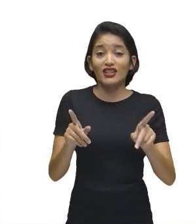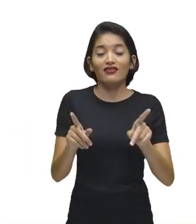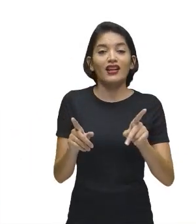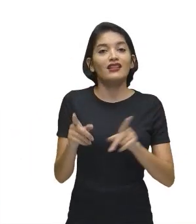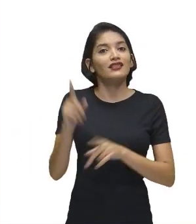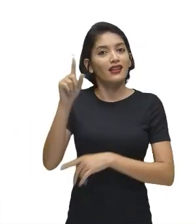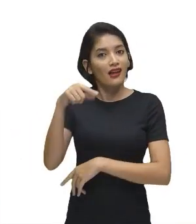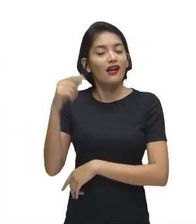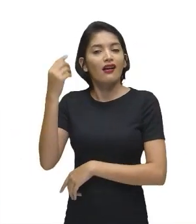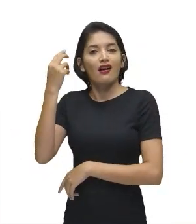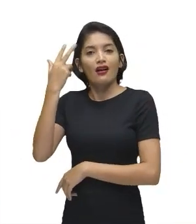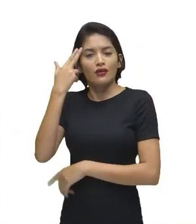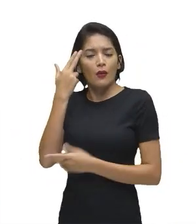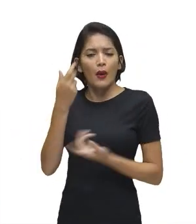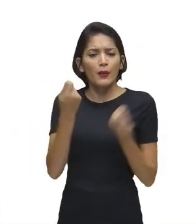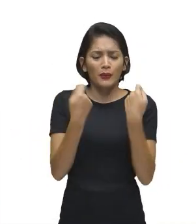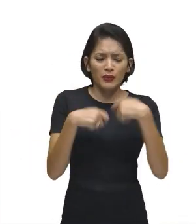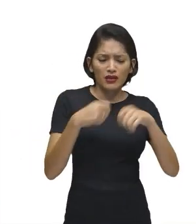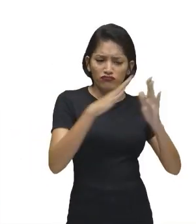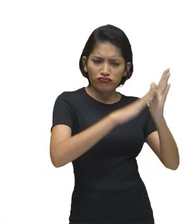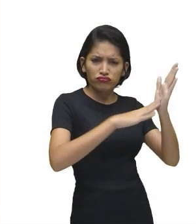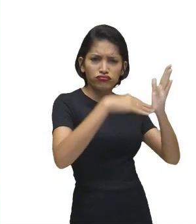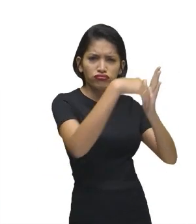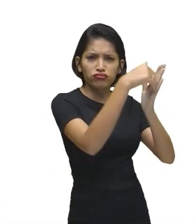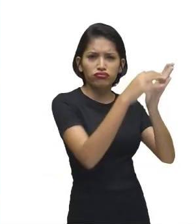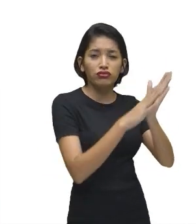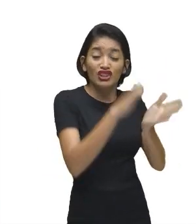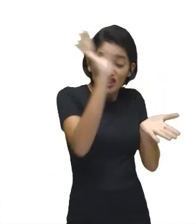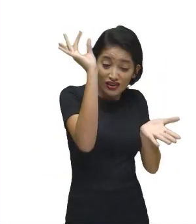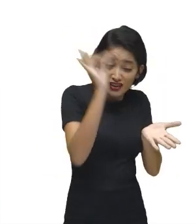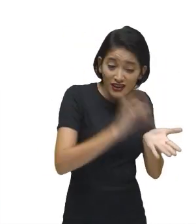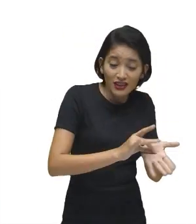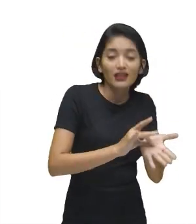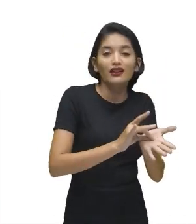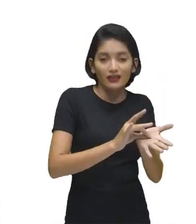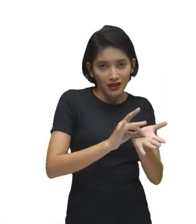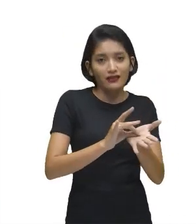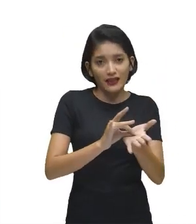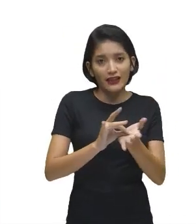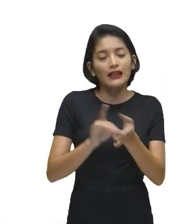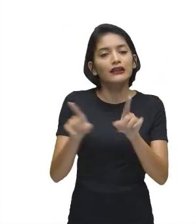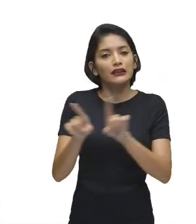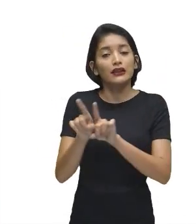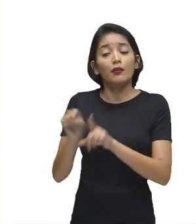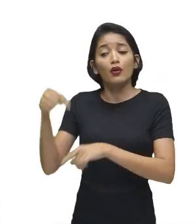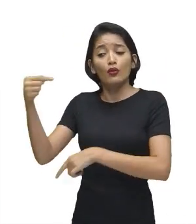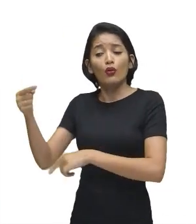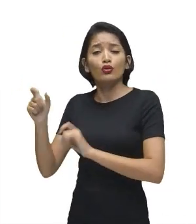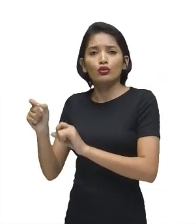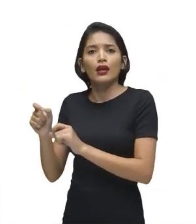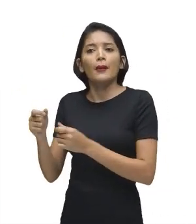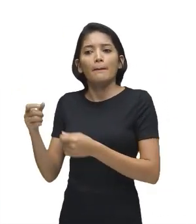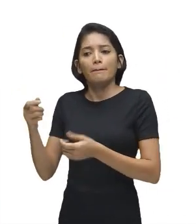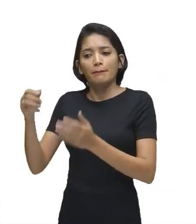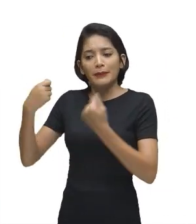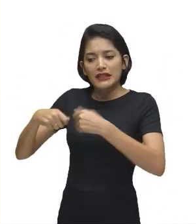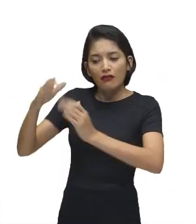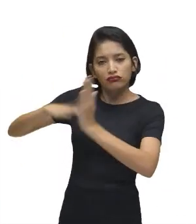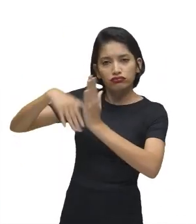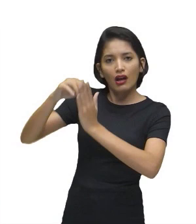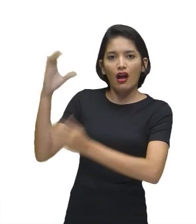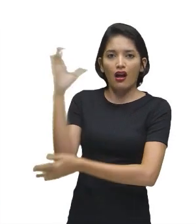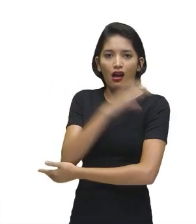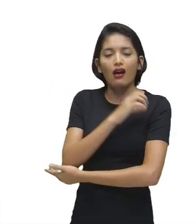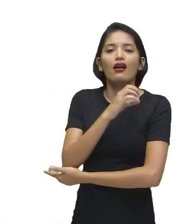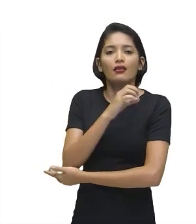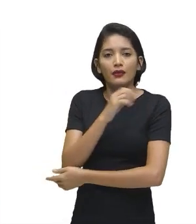clássica que o artista tinha que pintar o mais real possível da paisagem. Os expressionistas não, eles pintavam rápido, porque eles faziam